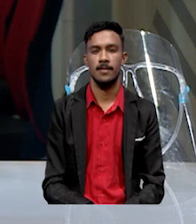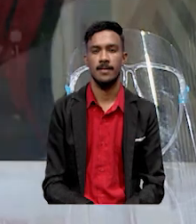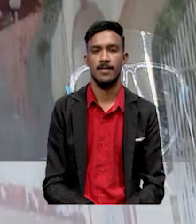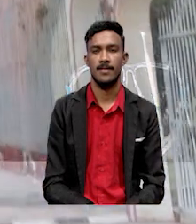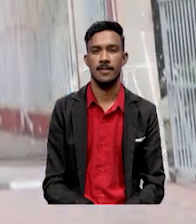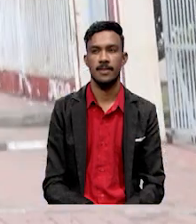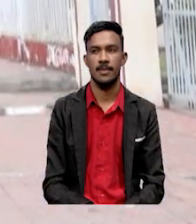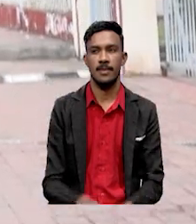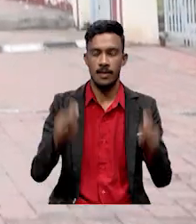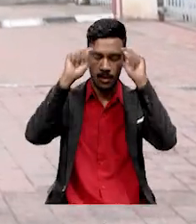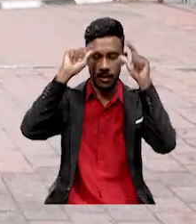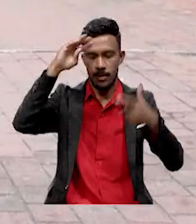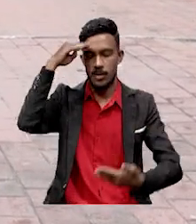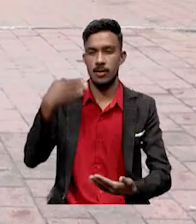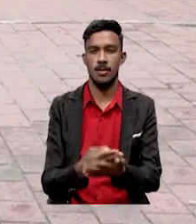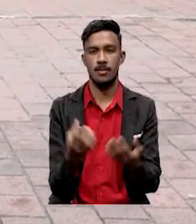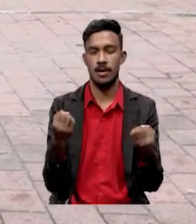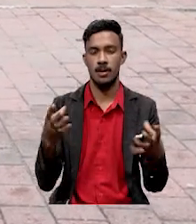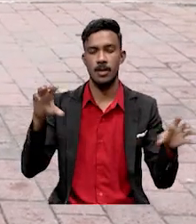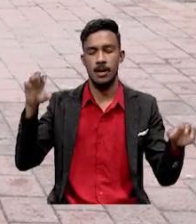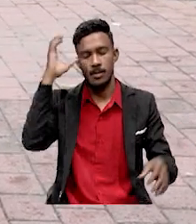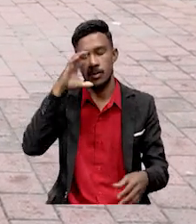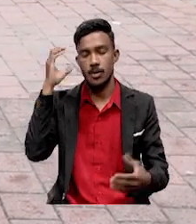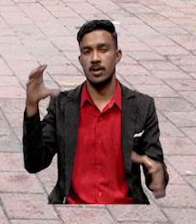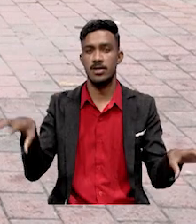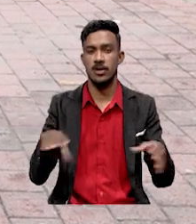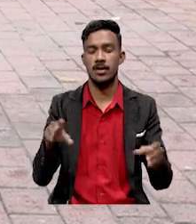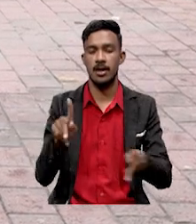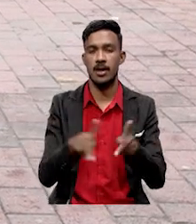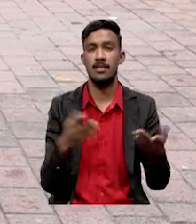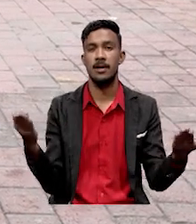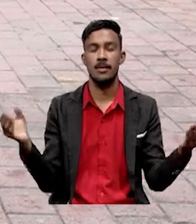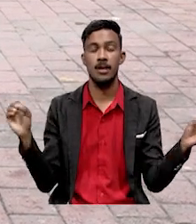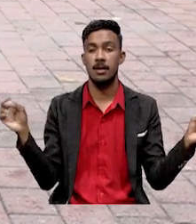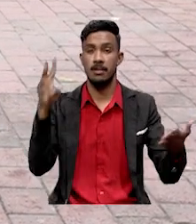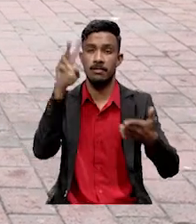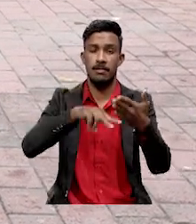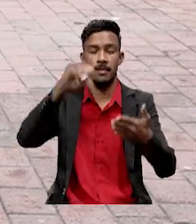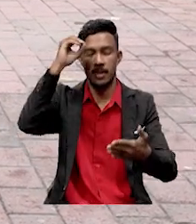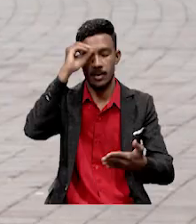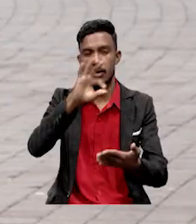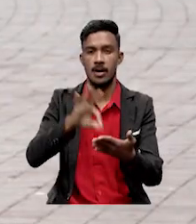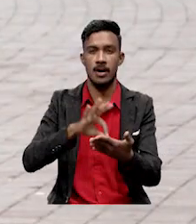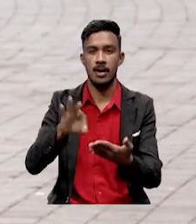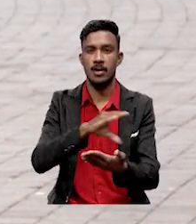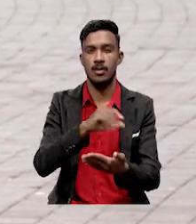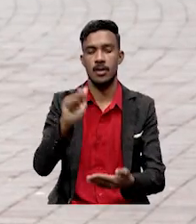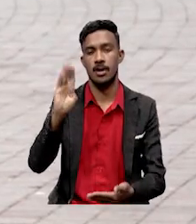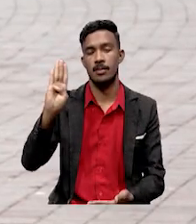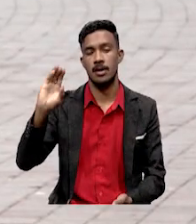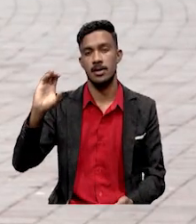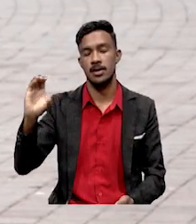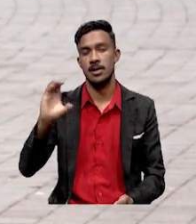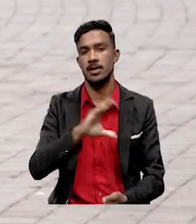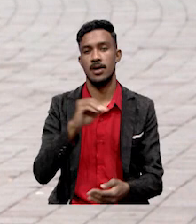Timor uang barak magdadaong ne buka hela serviso. Tanto e manibel hatene le hakerik no mos alfabetizado. Desemprego